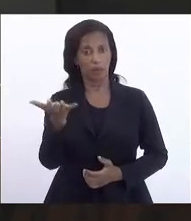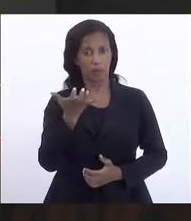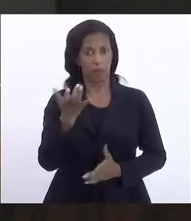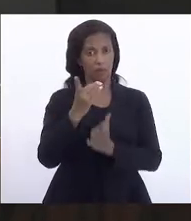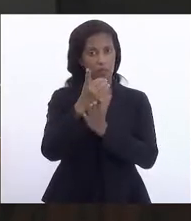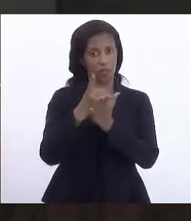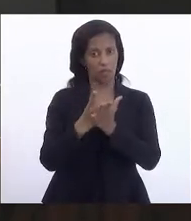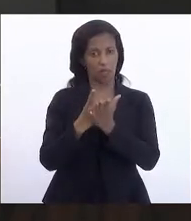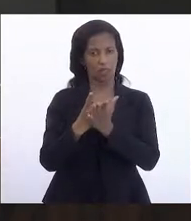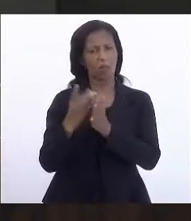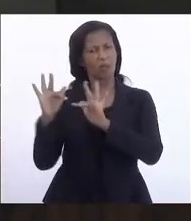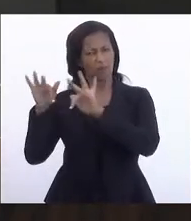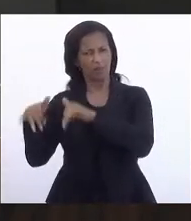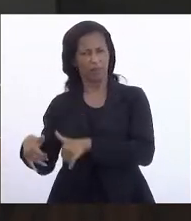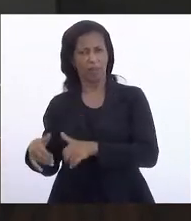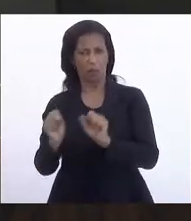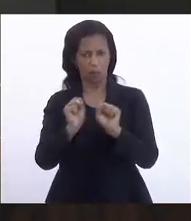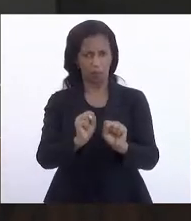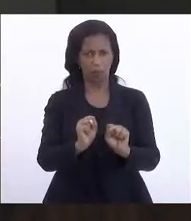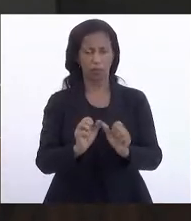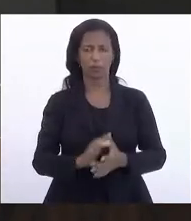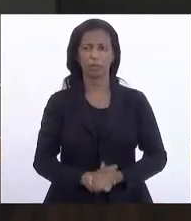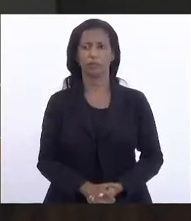declaração que a gente possa fazer ao final. Pode ser?